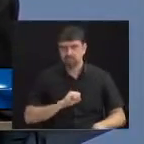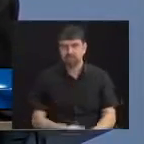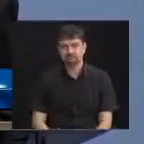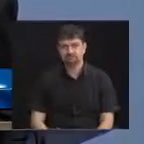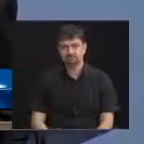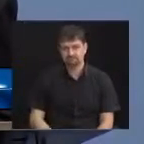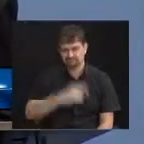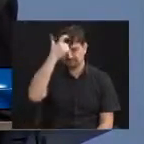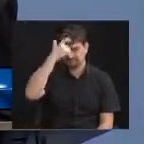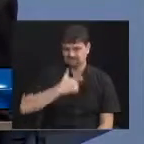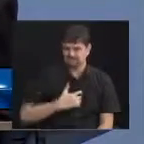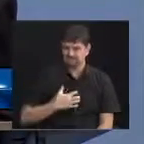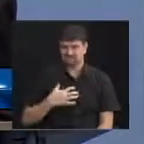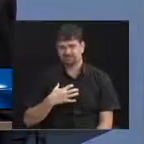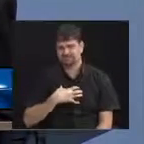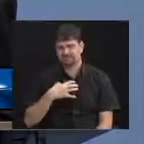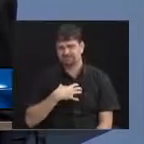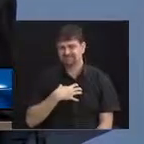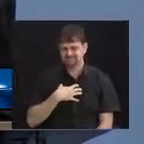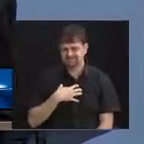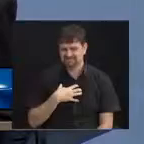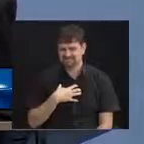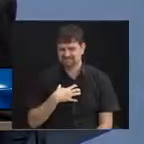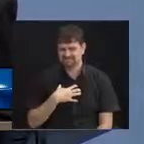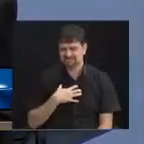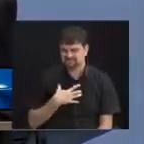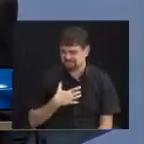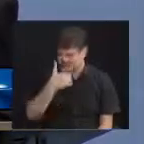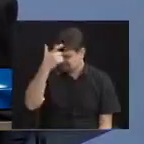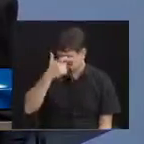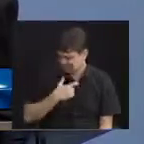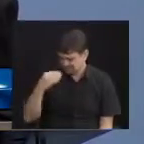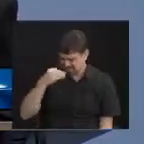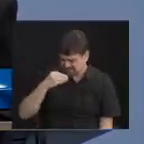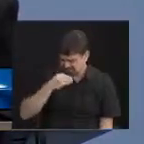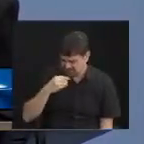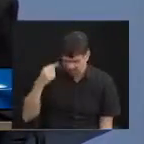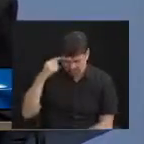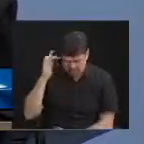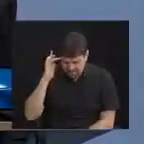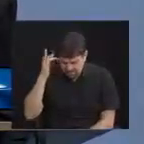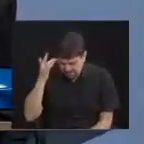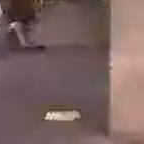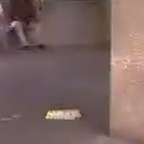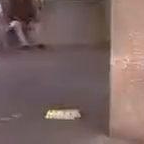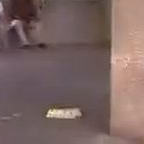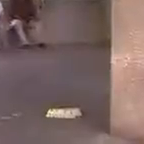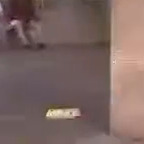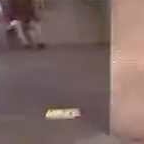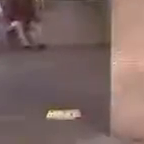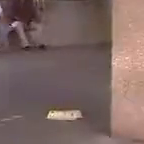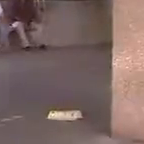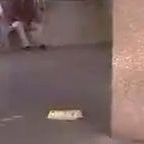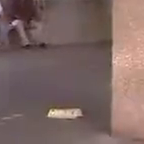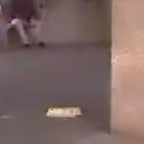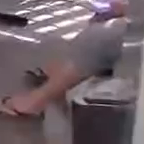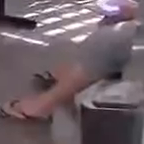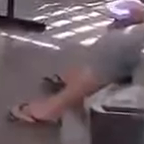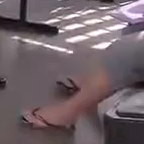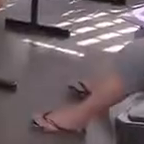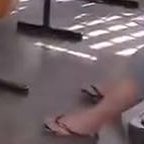Eu me sentia ali como ninguém. Eu falei, eu acho que eu vou morrer, que a tamanha era dor. Mas a gripe